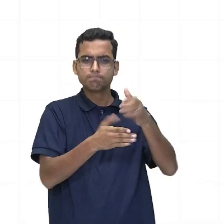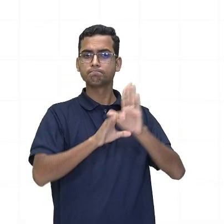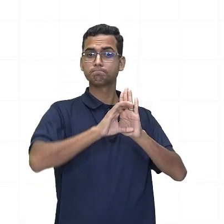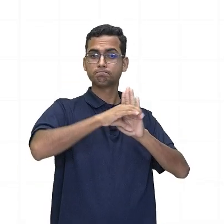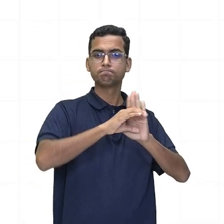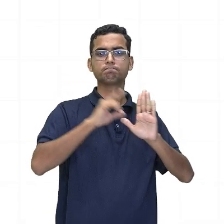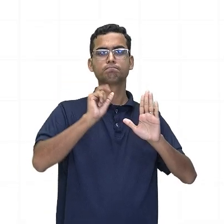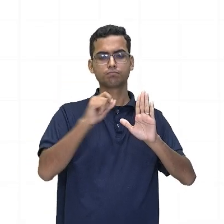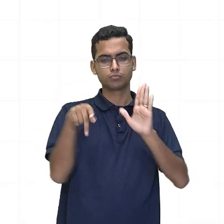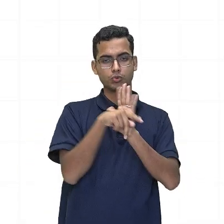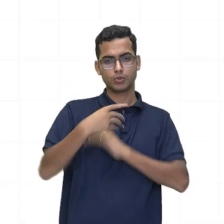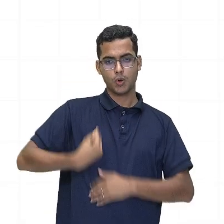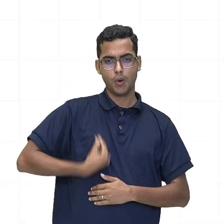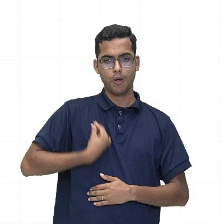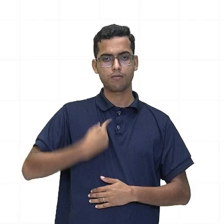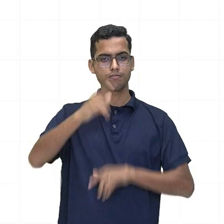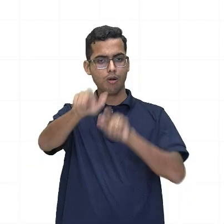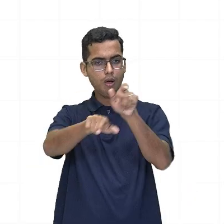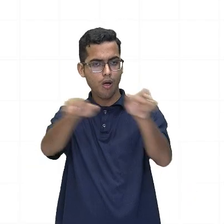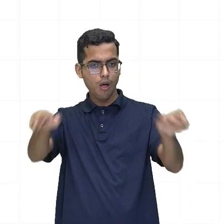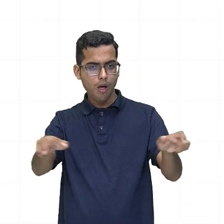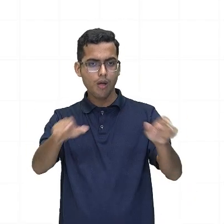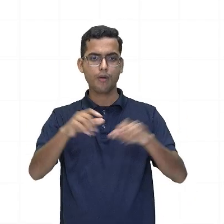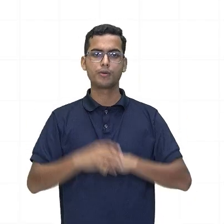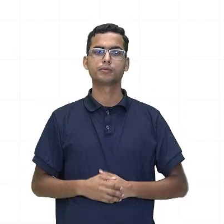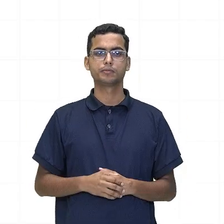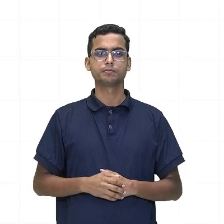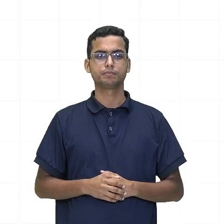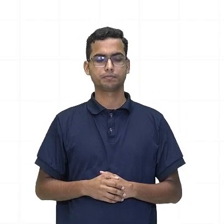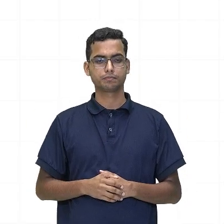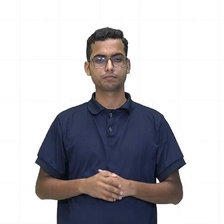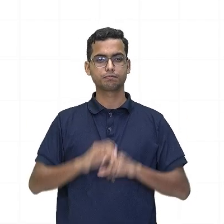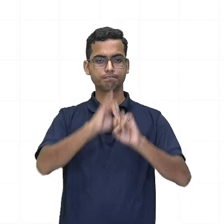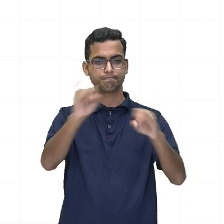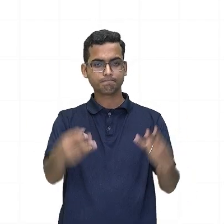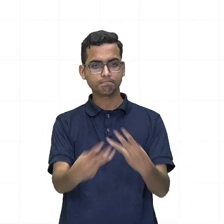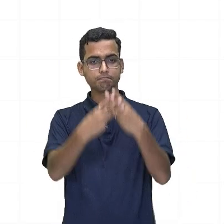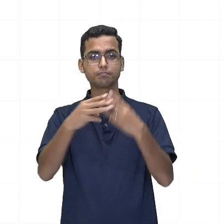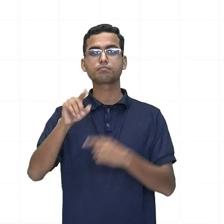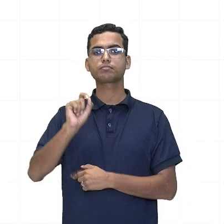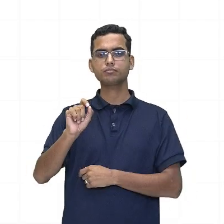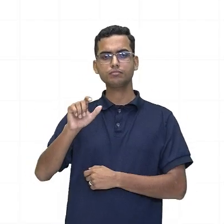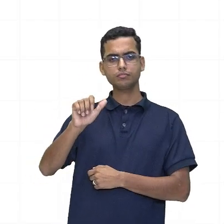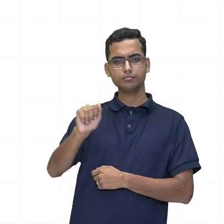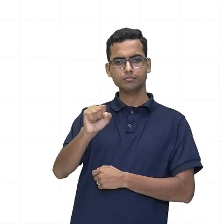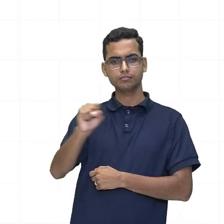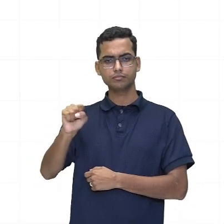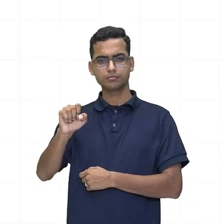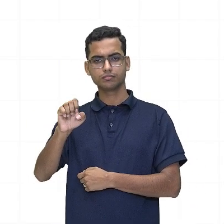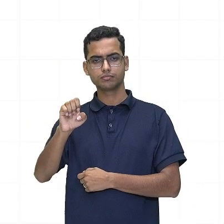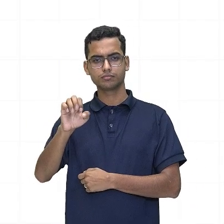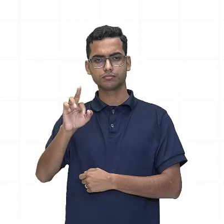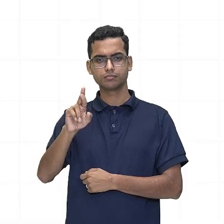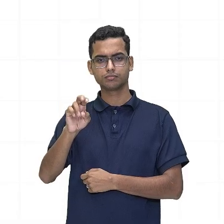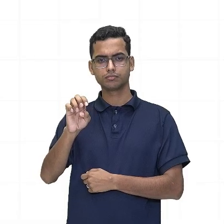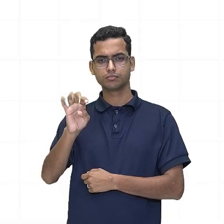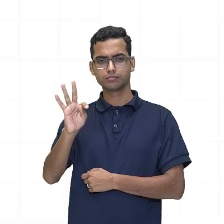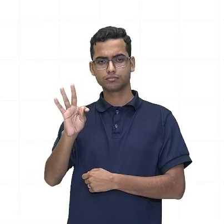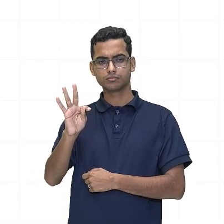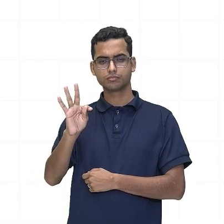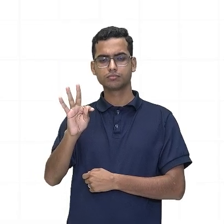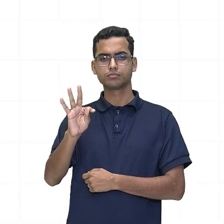e da vida do judeu é o Aseret Hadbrot, que é um nome em